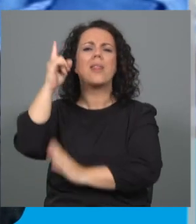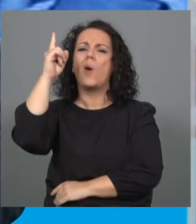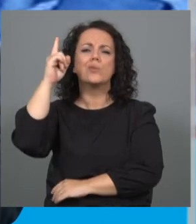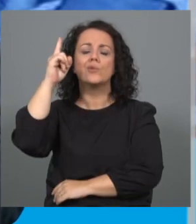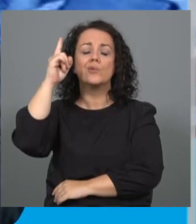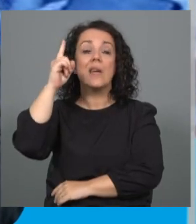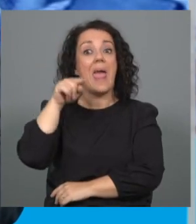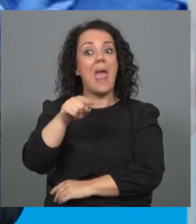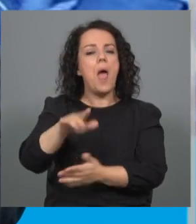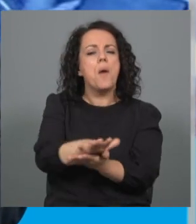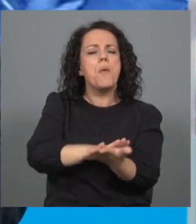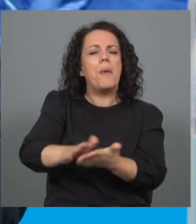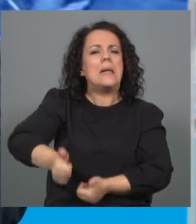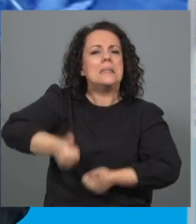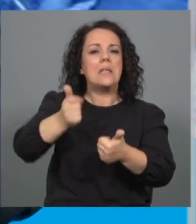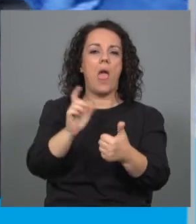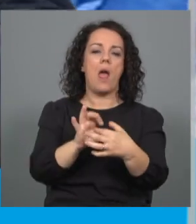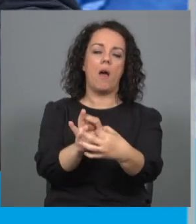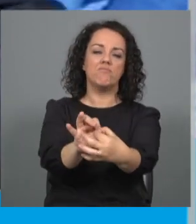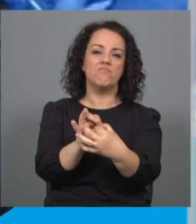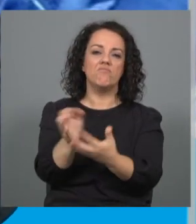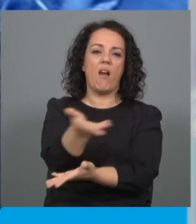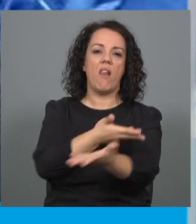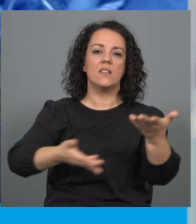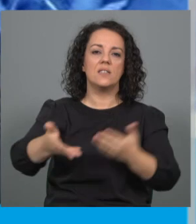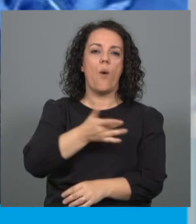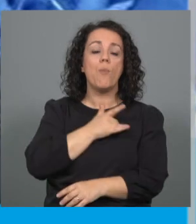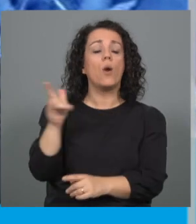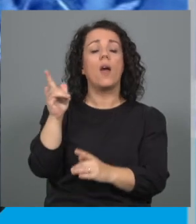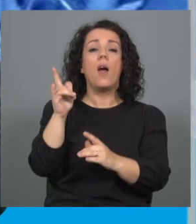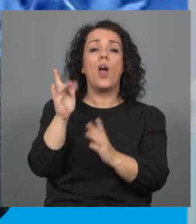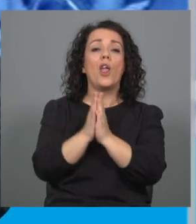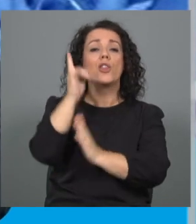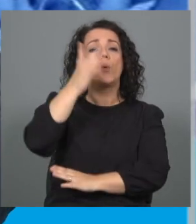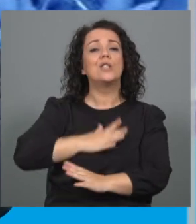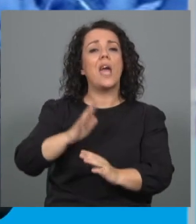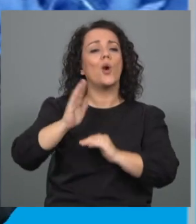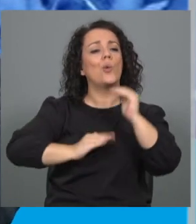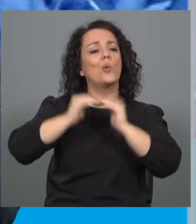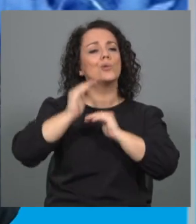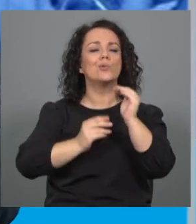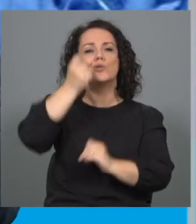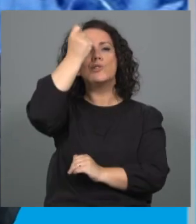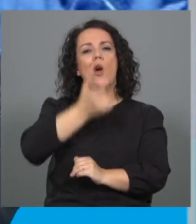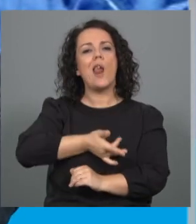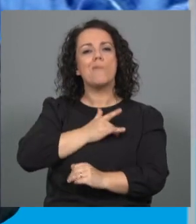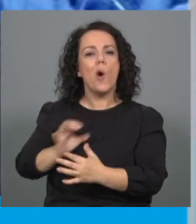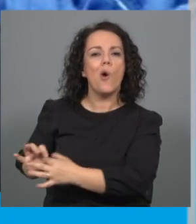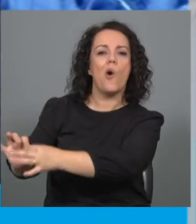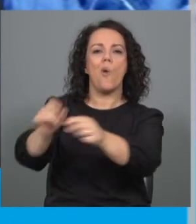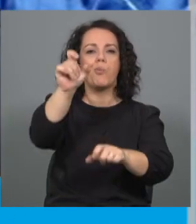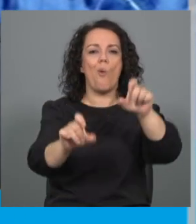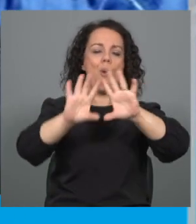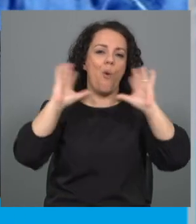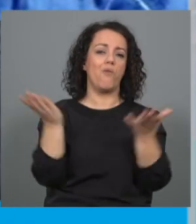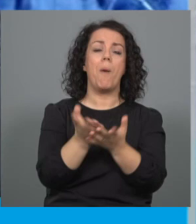é uma relação de amor. É uma história de amor que Deus quer construir com esta humanidade. E depois vai-nos dizendo, não fomos nós